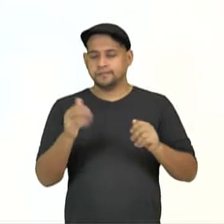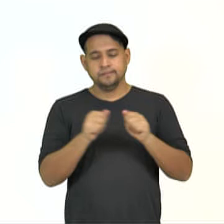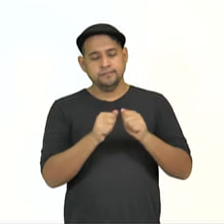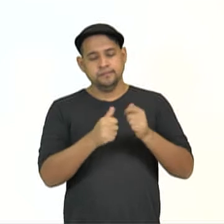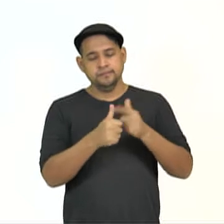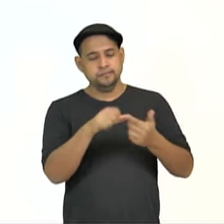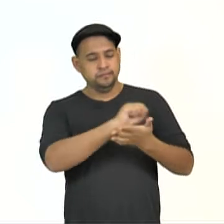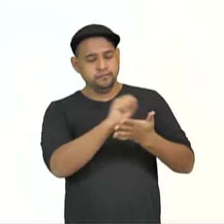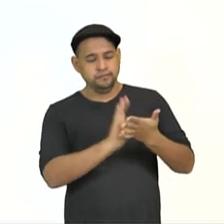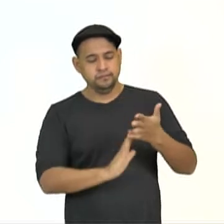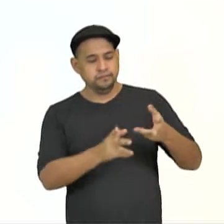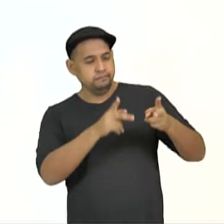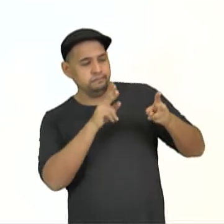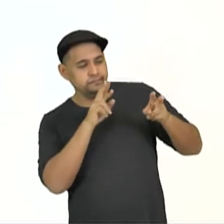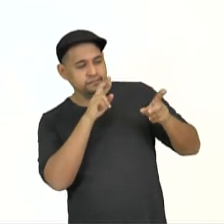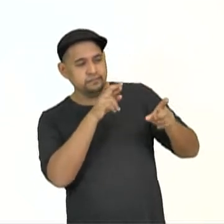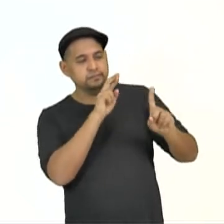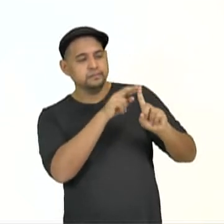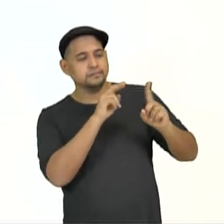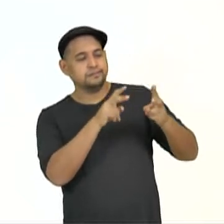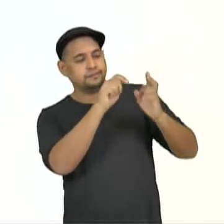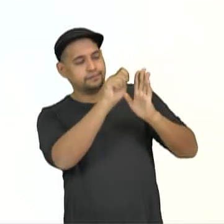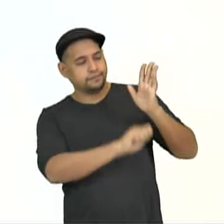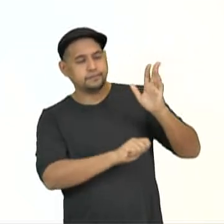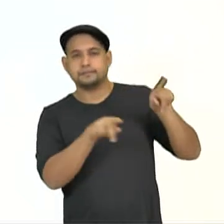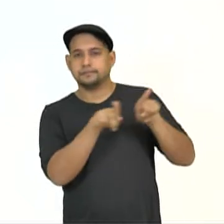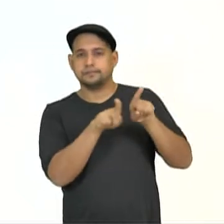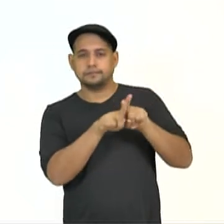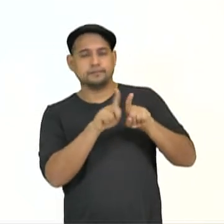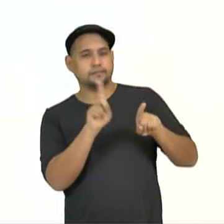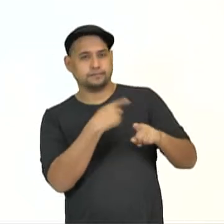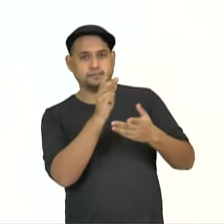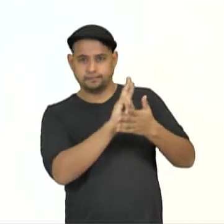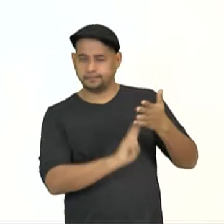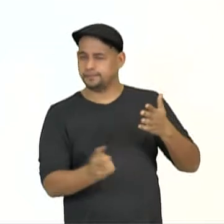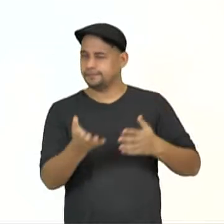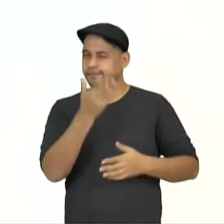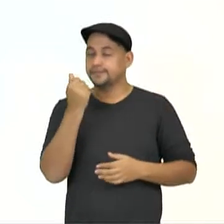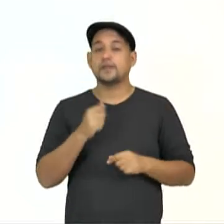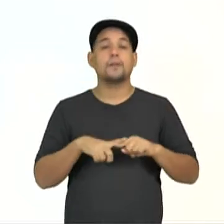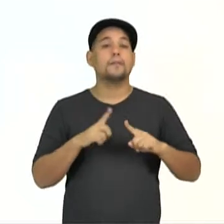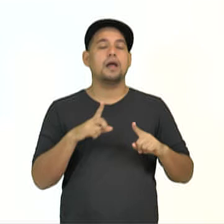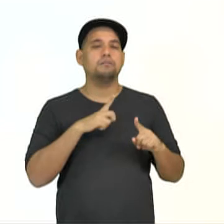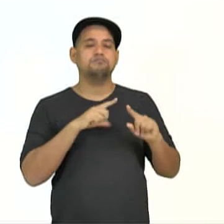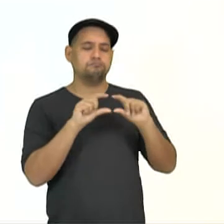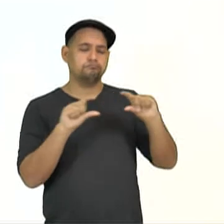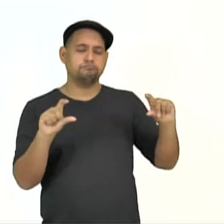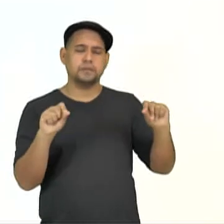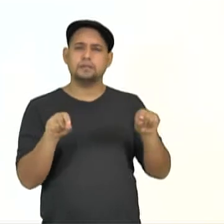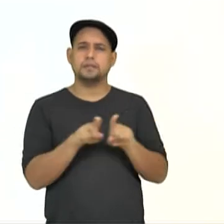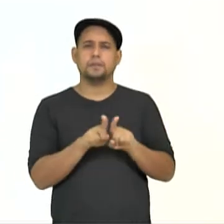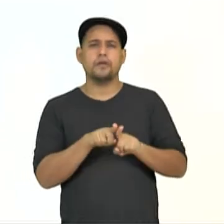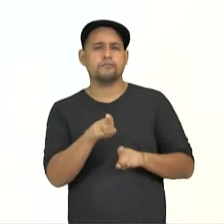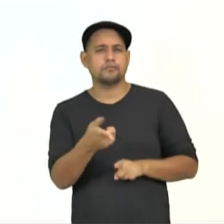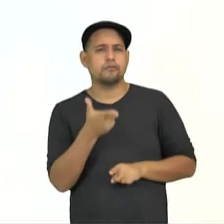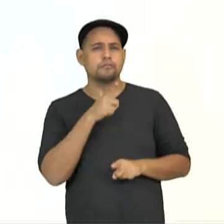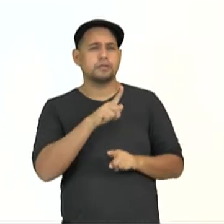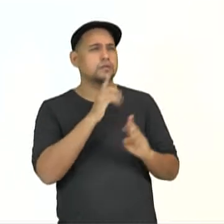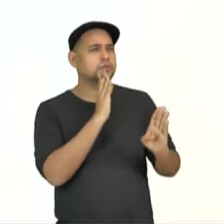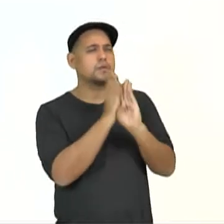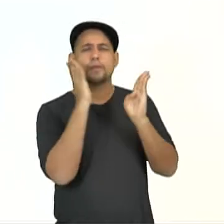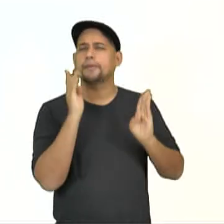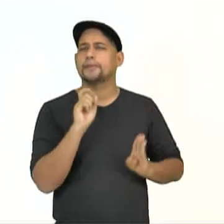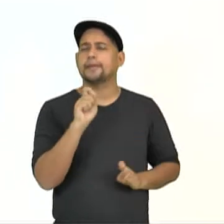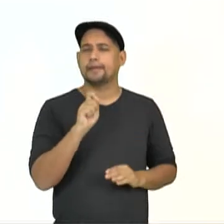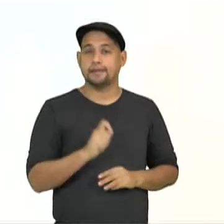primeira atividade referente a esse título e essa linha fina que nós lemos. Pelo título e linha fina do texto, conseguimos